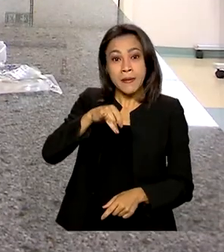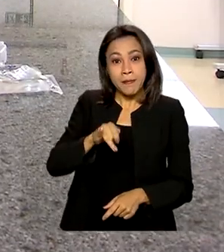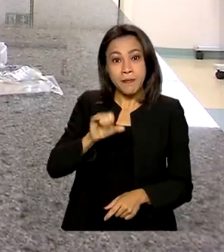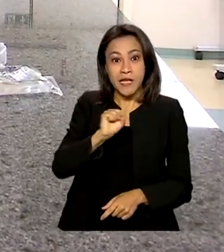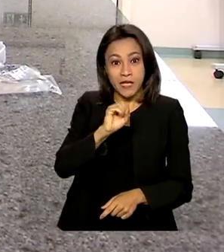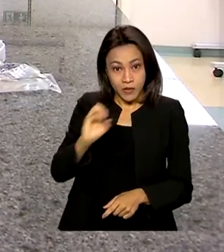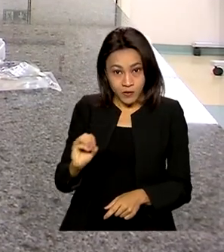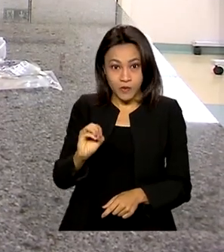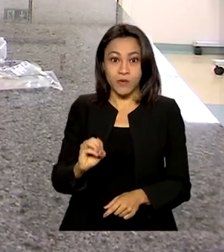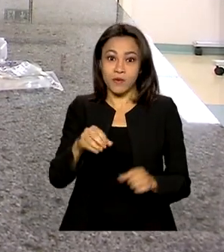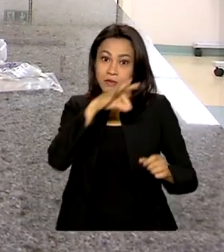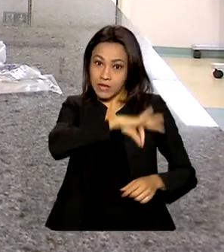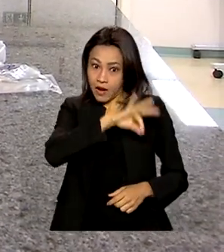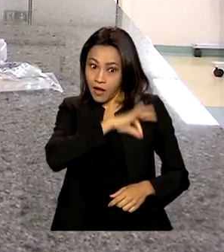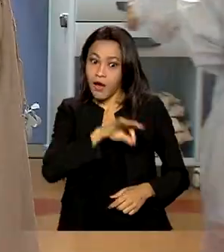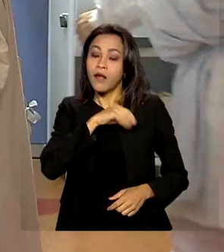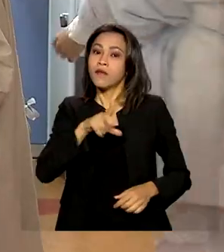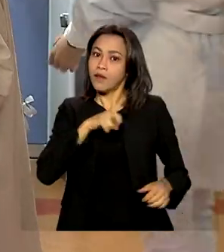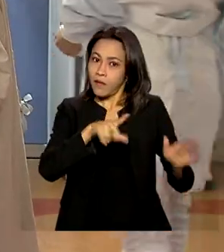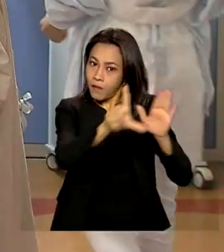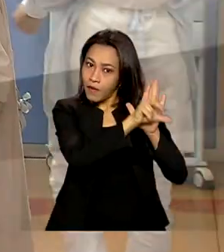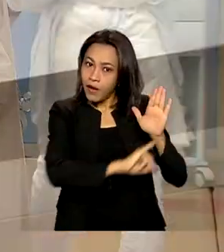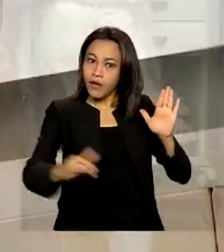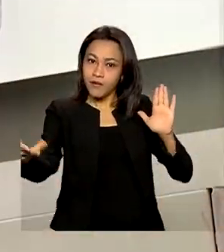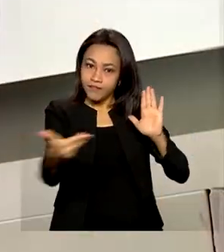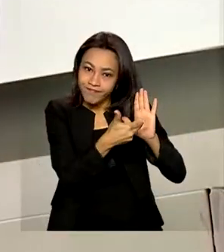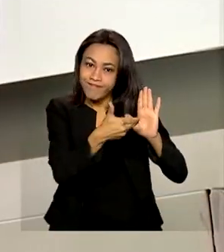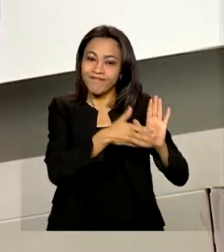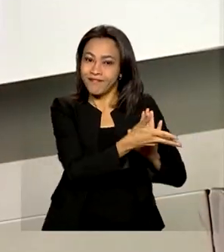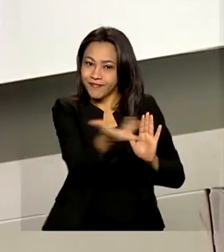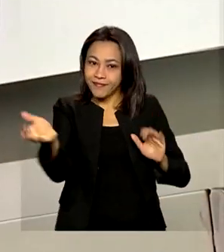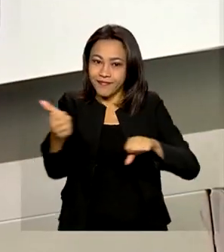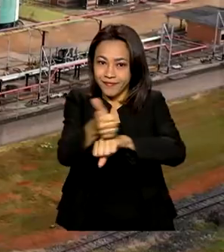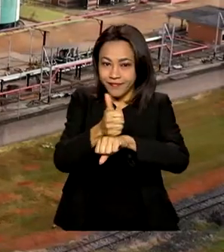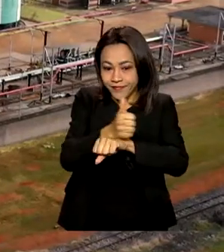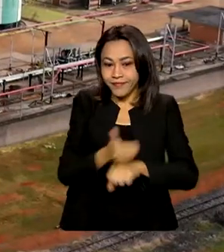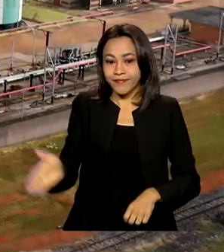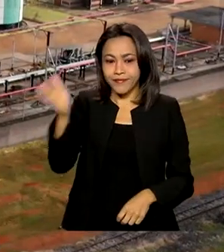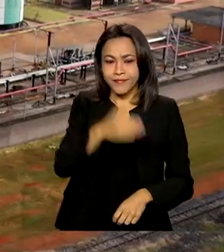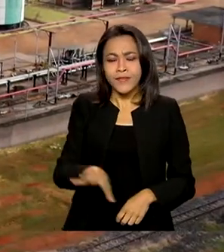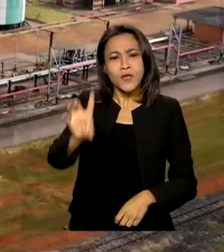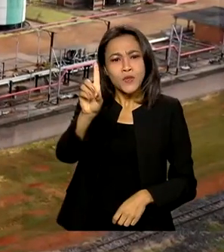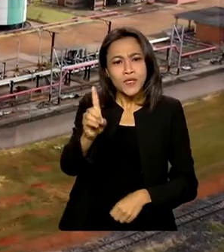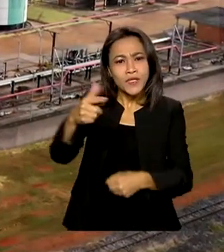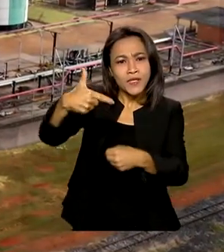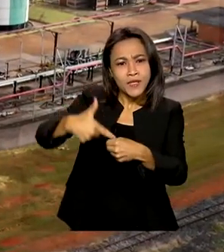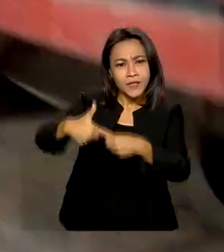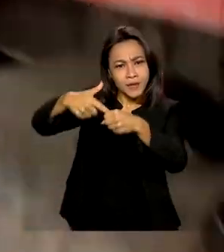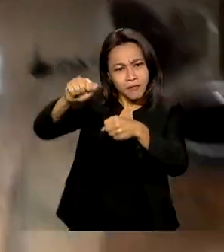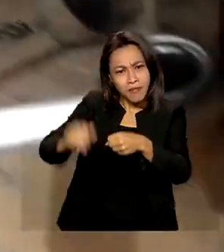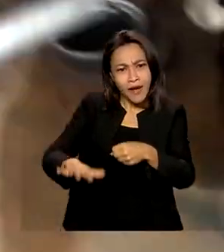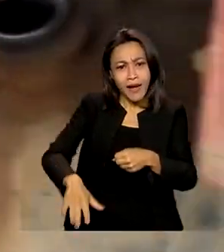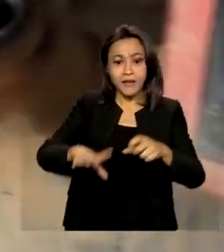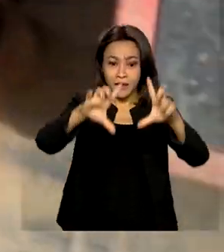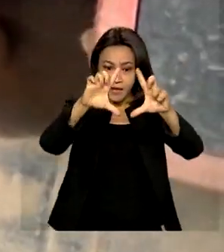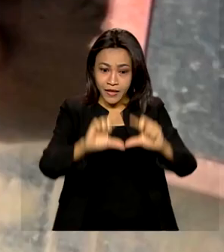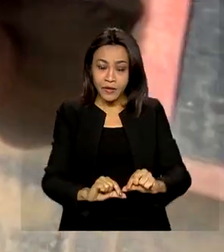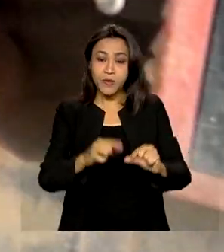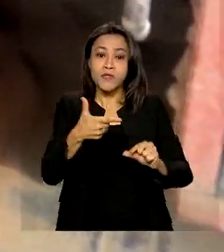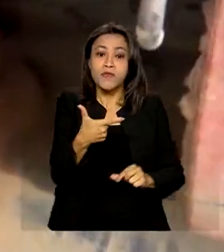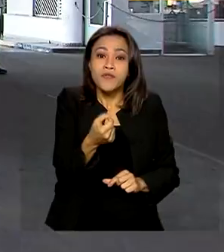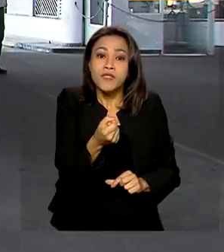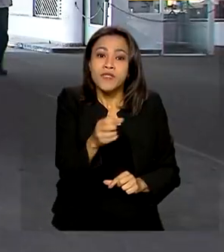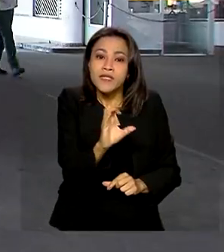estabelece valor mínimo para profissionais de enfermagem diesel mais barato Petrobras reduzem vinte centavos o